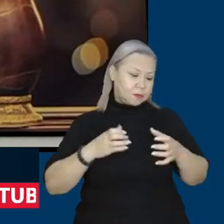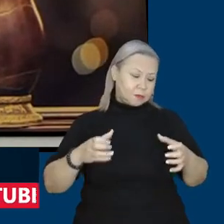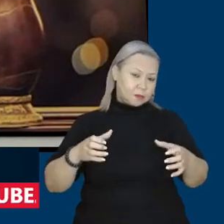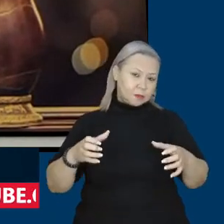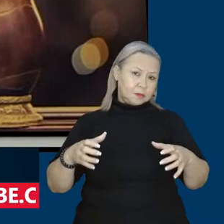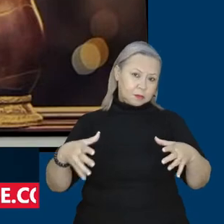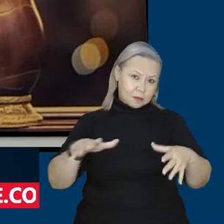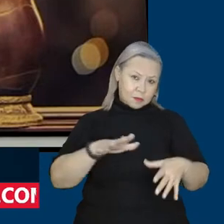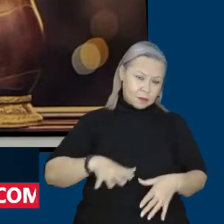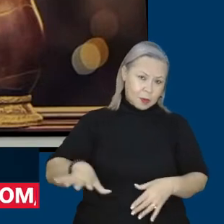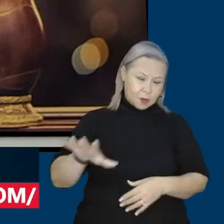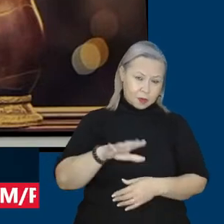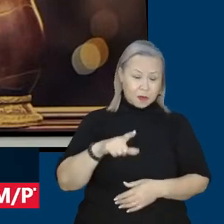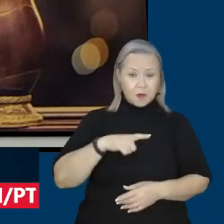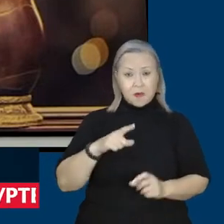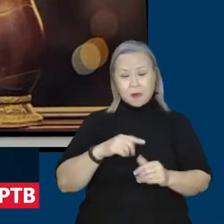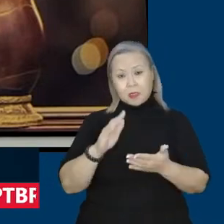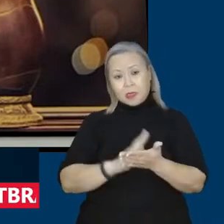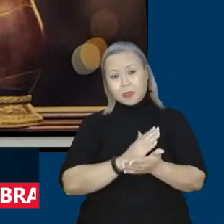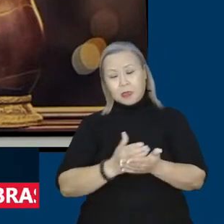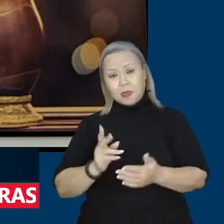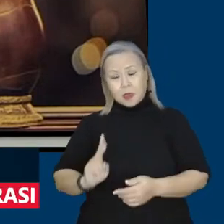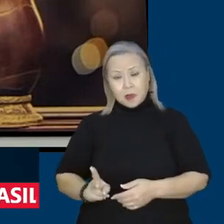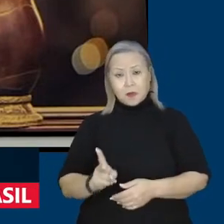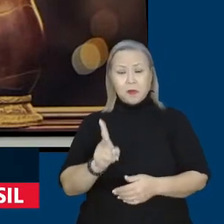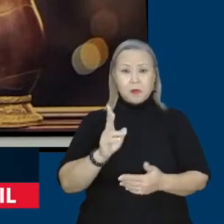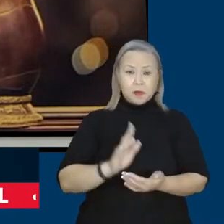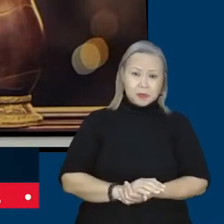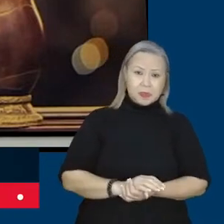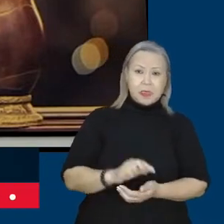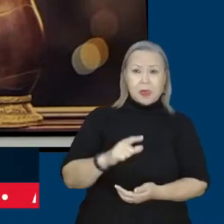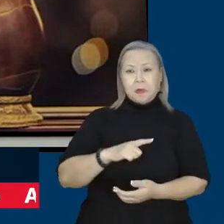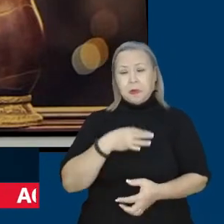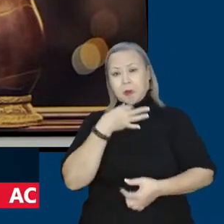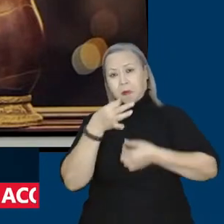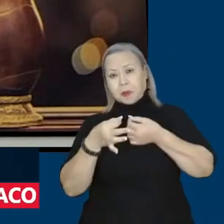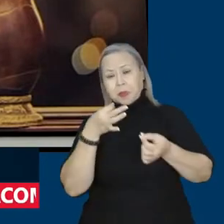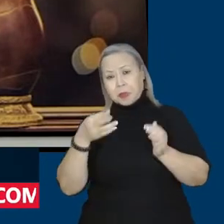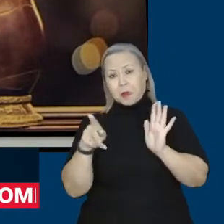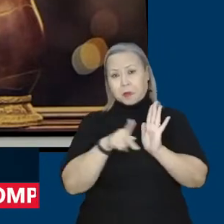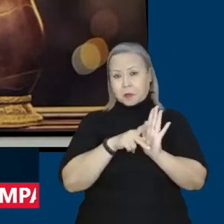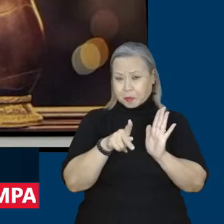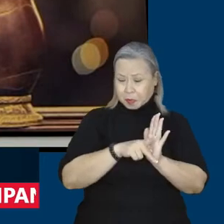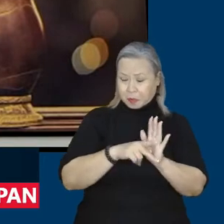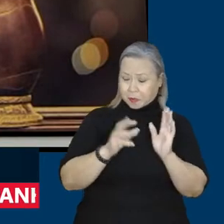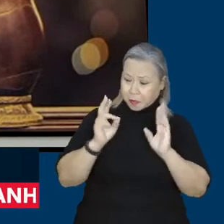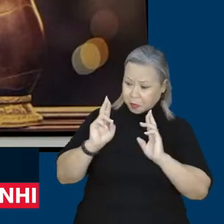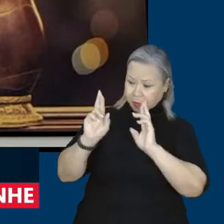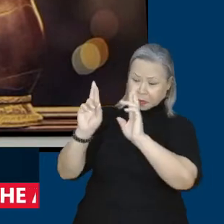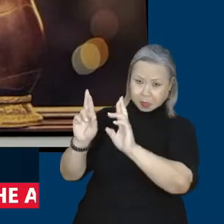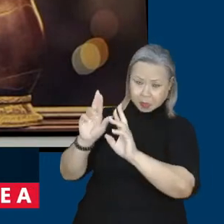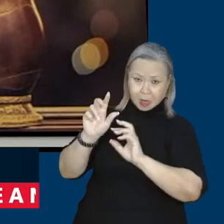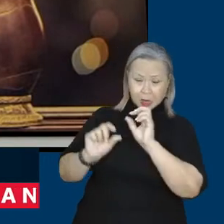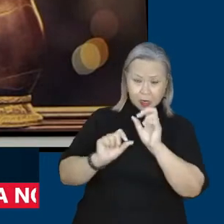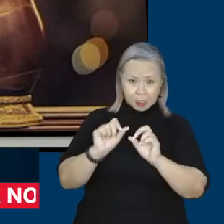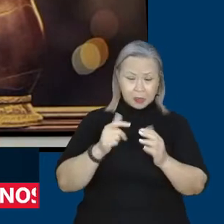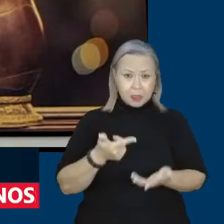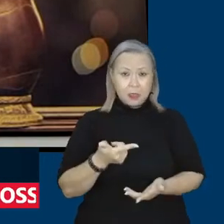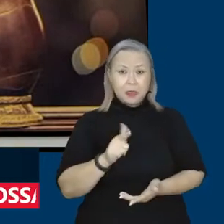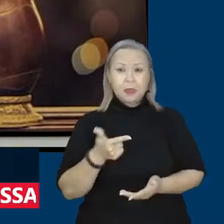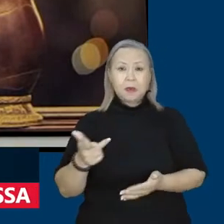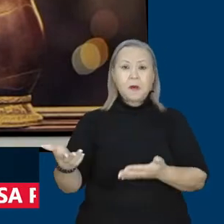Claro que vai ter alguns que sempre serão a sua opinião e nós vamos respeitar desde que não